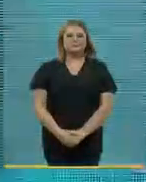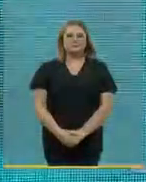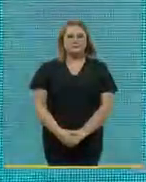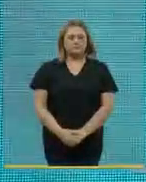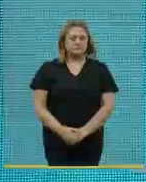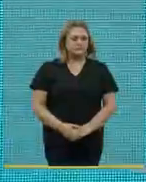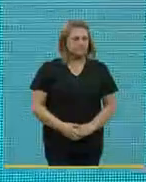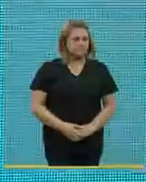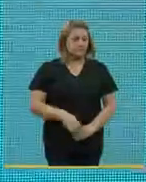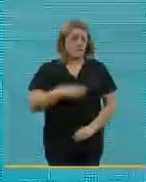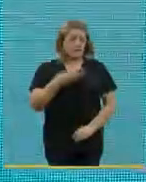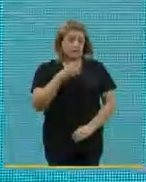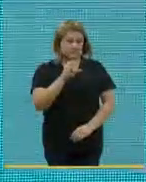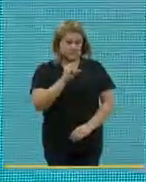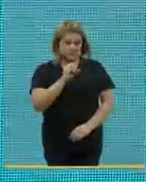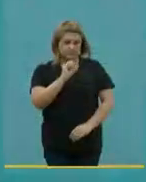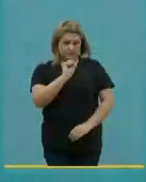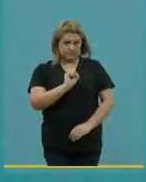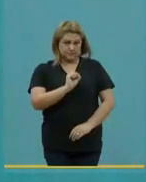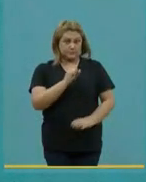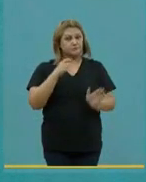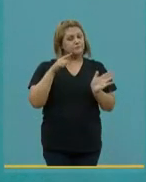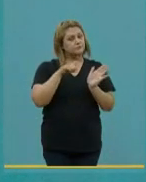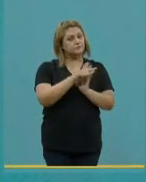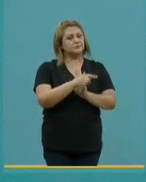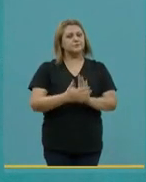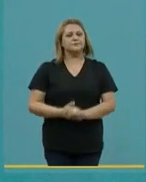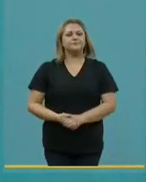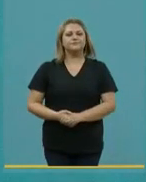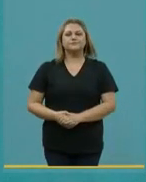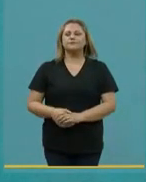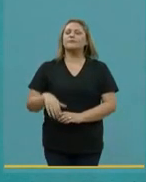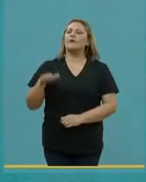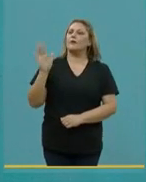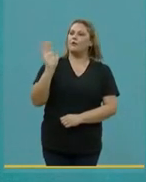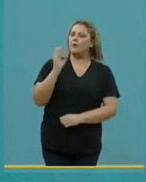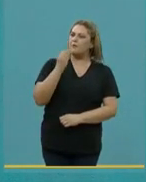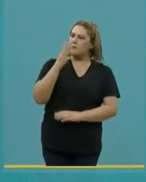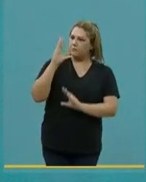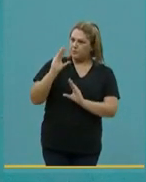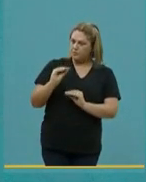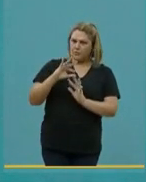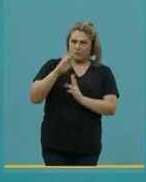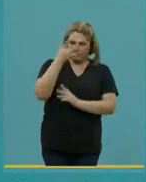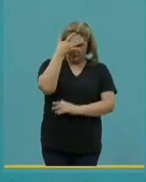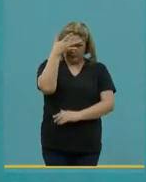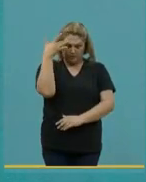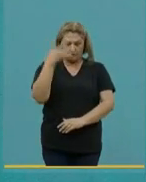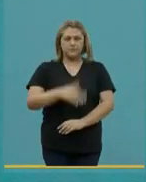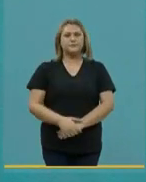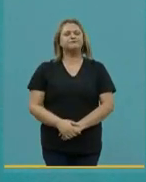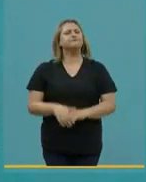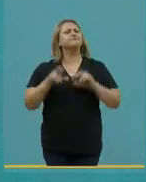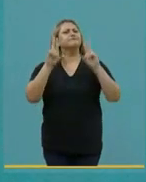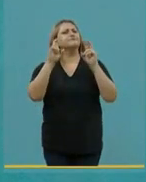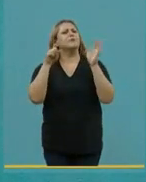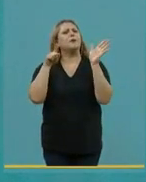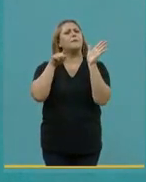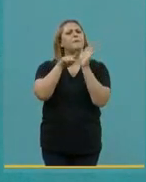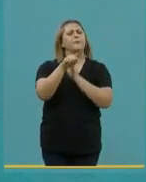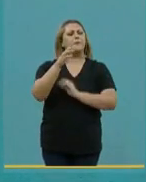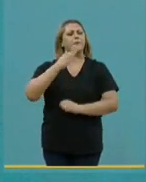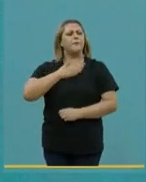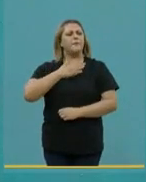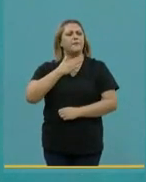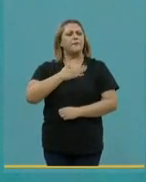rafael 30 segundos para a sua pergunta olá uma boa noite a todos a minha o tema da minha pergunta será a migração